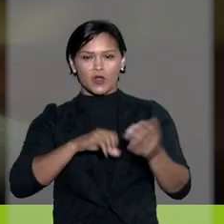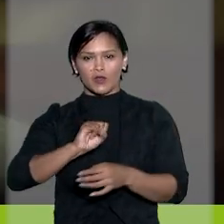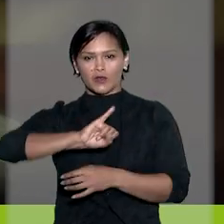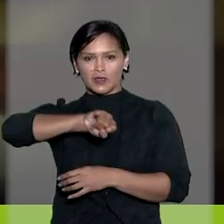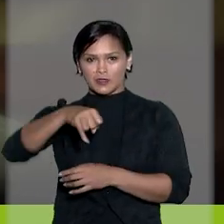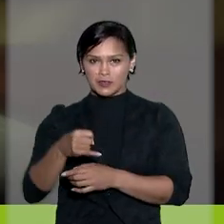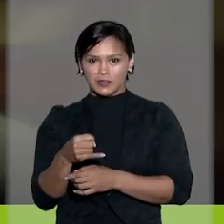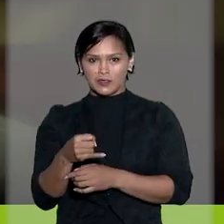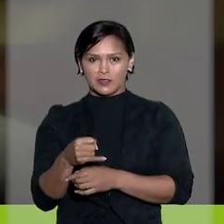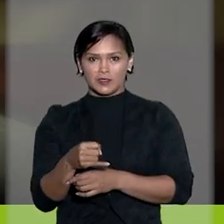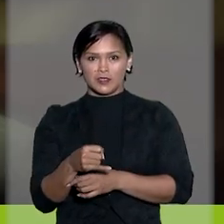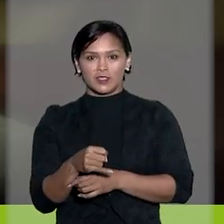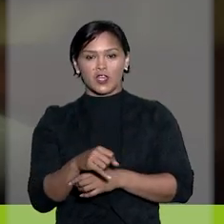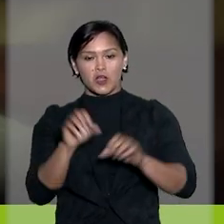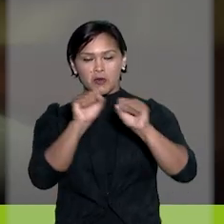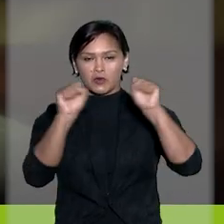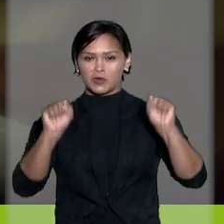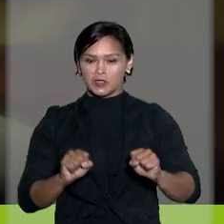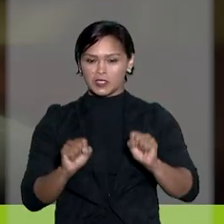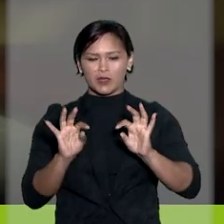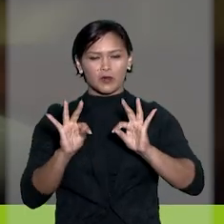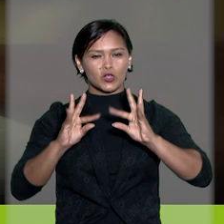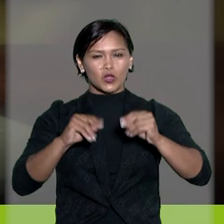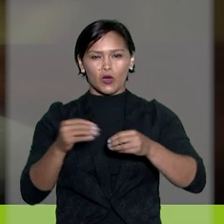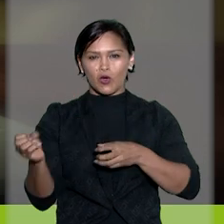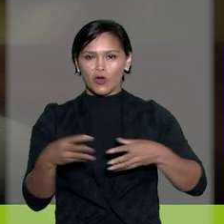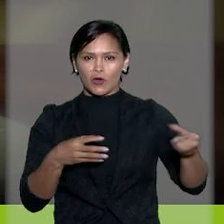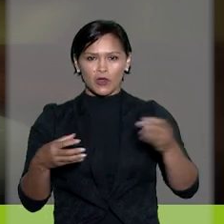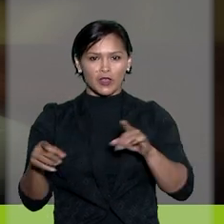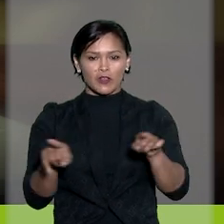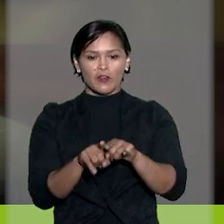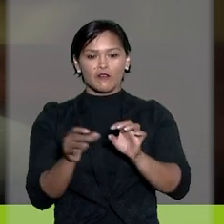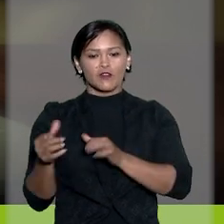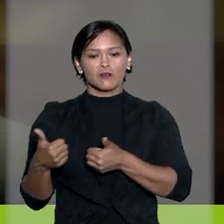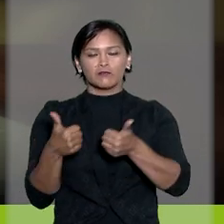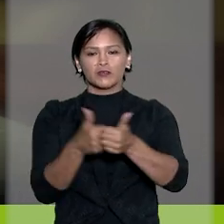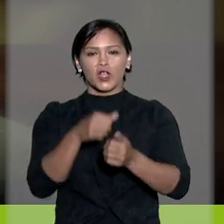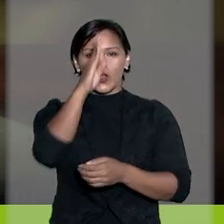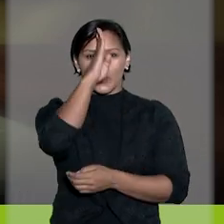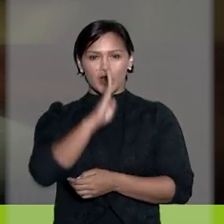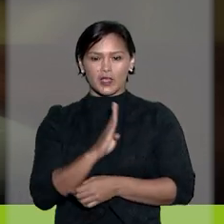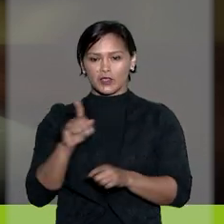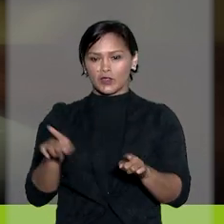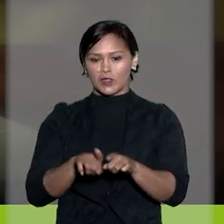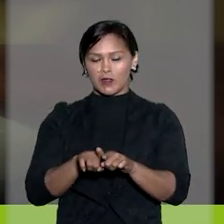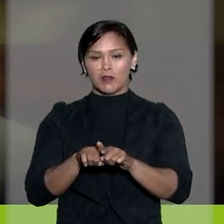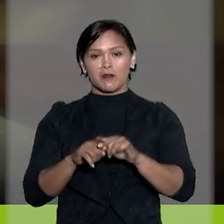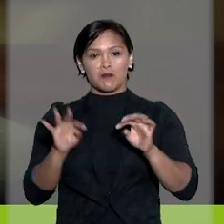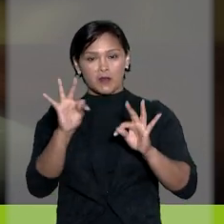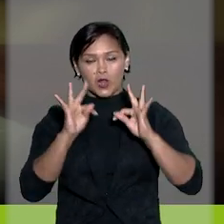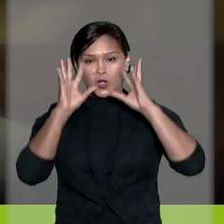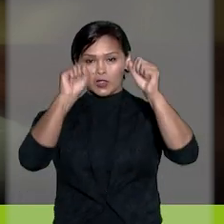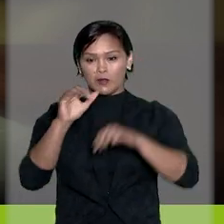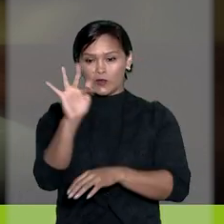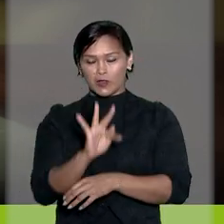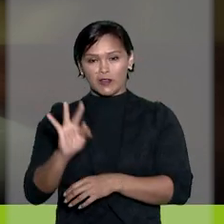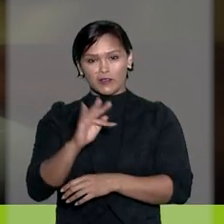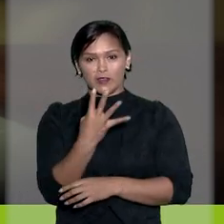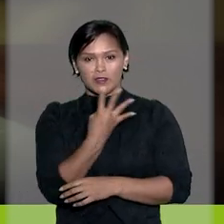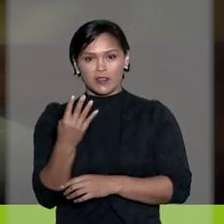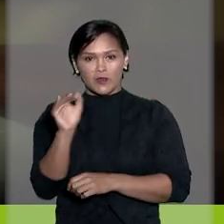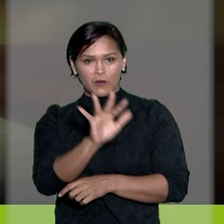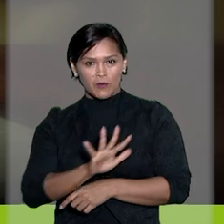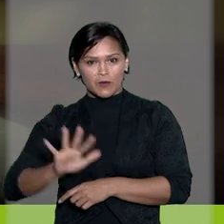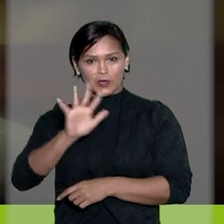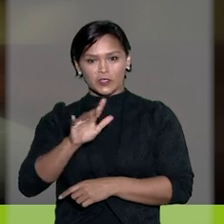pela Secretaria de Documentação do STJ. O sistema e suas atualizações foram cedidos gratuitamente pelo Tribunal